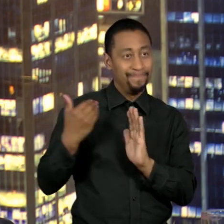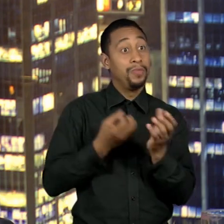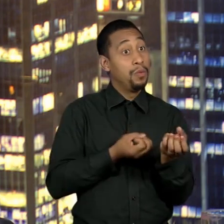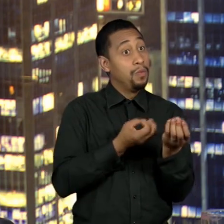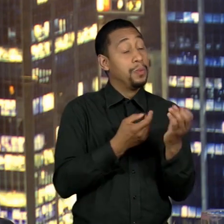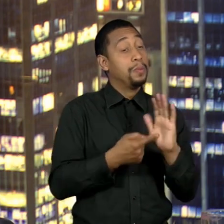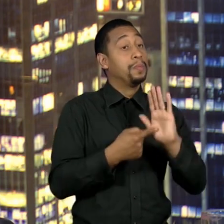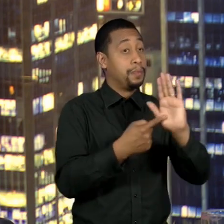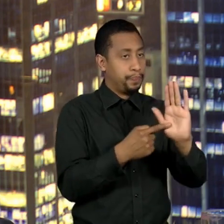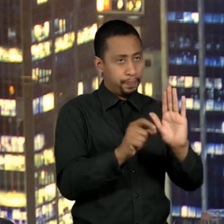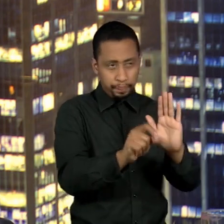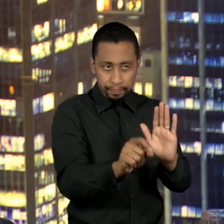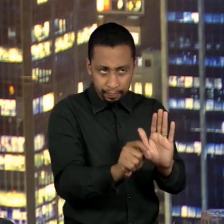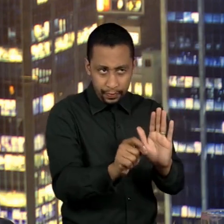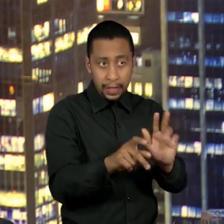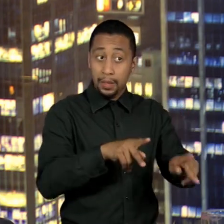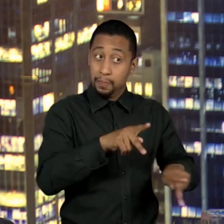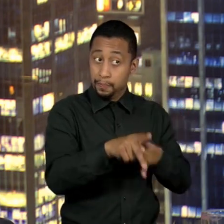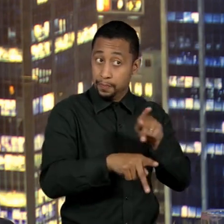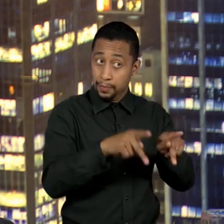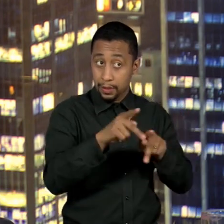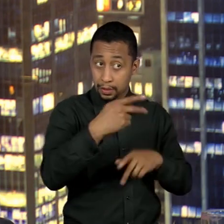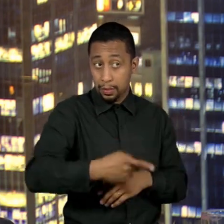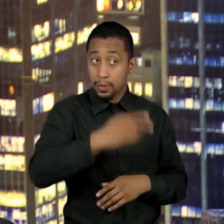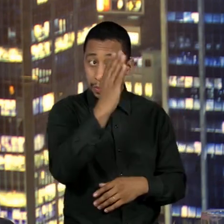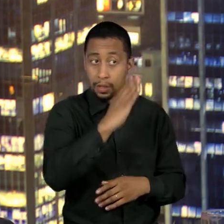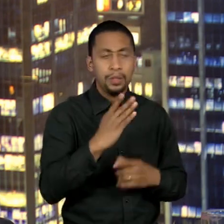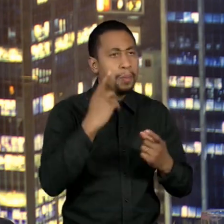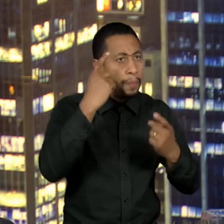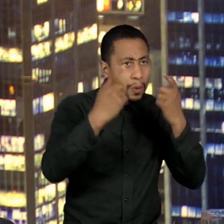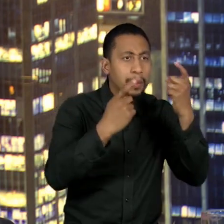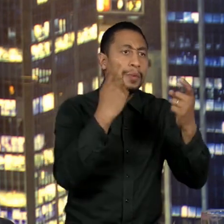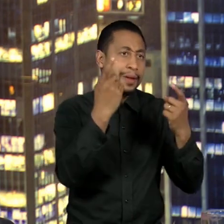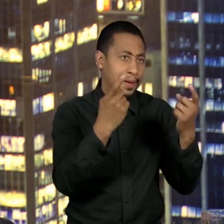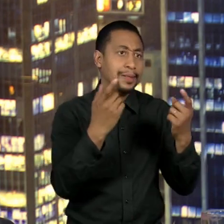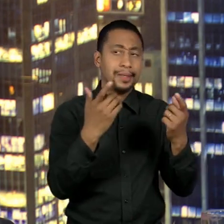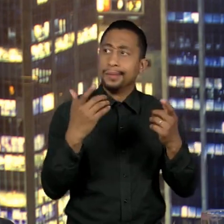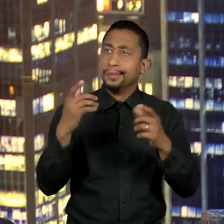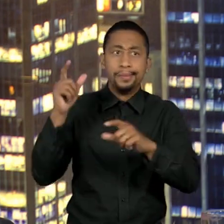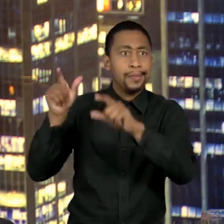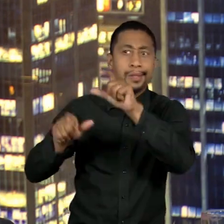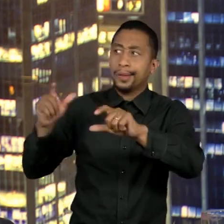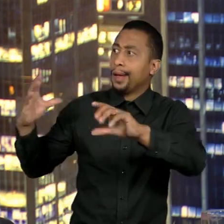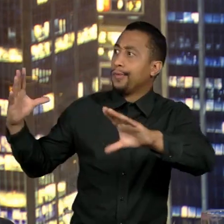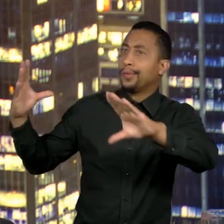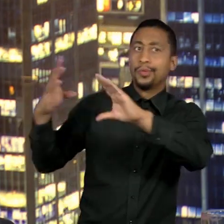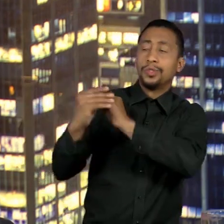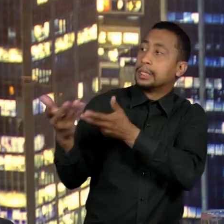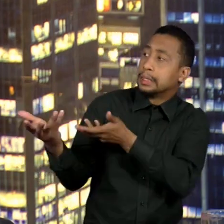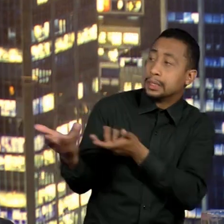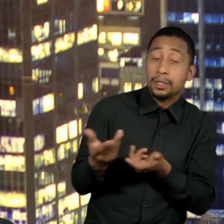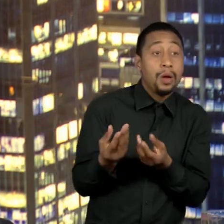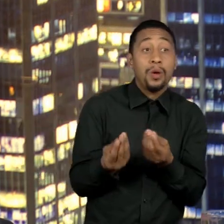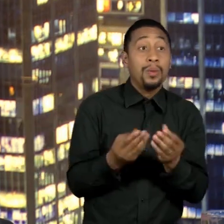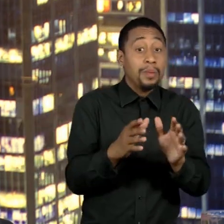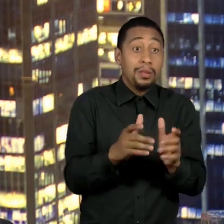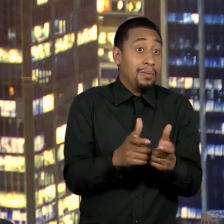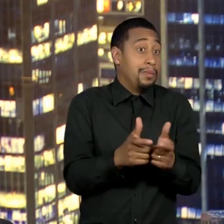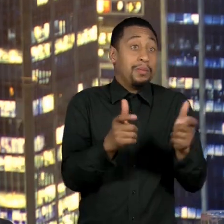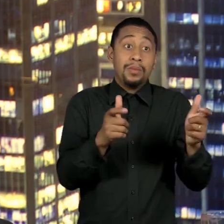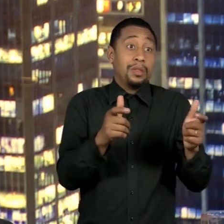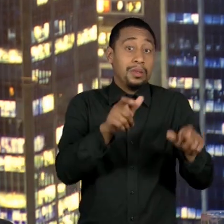não for com toda a sociedade, com informação na ponta da língua, se ajudando e se complementando em suas potencialidades,